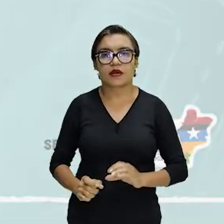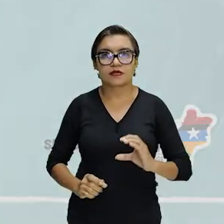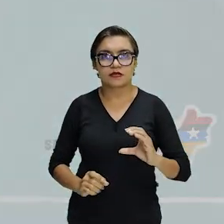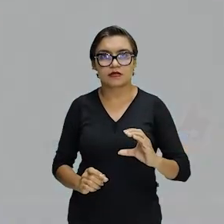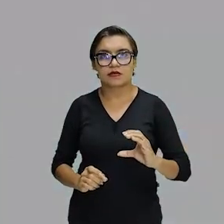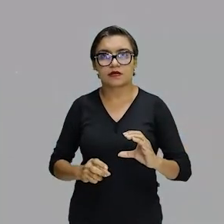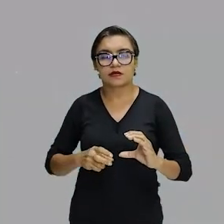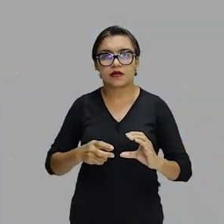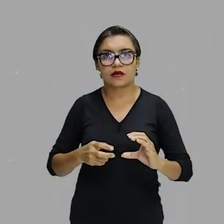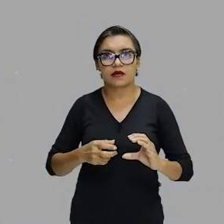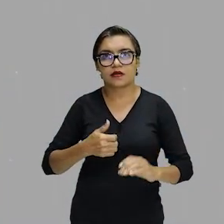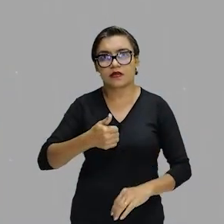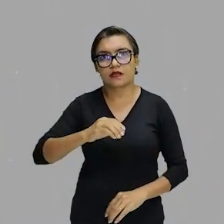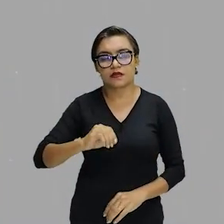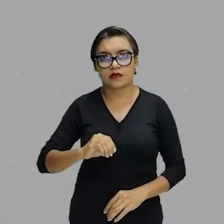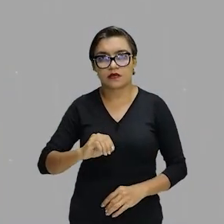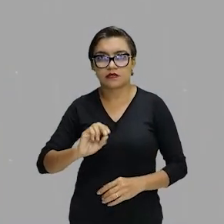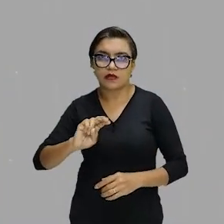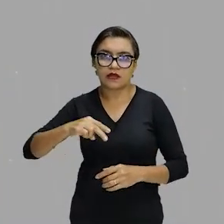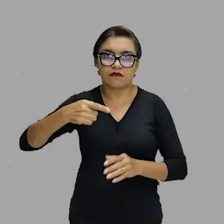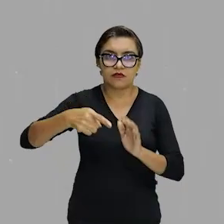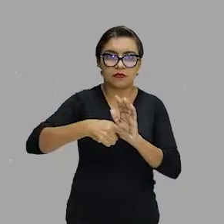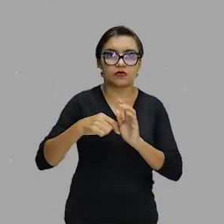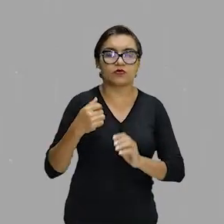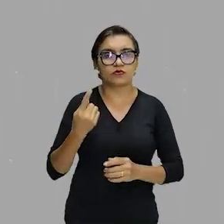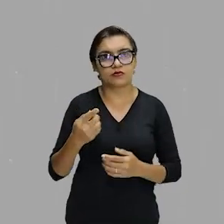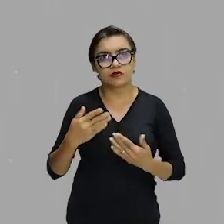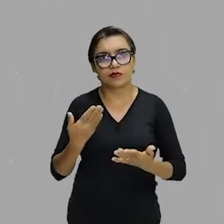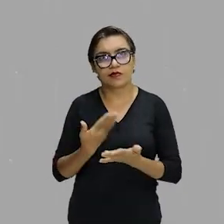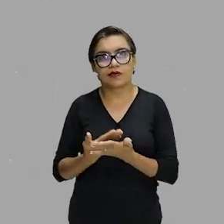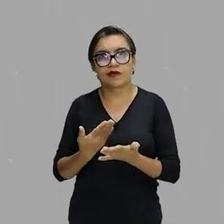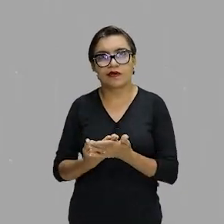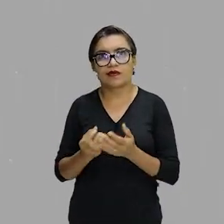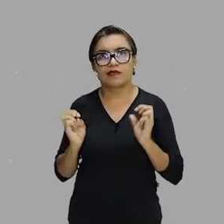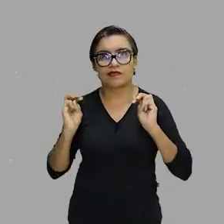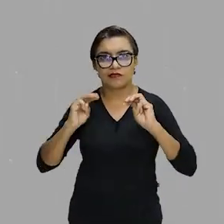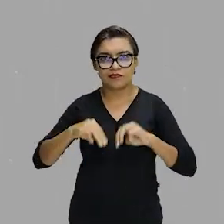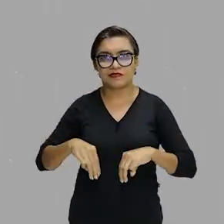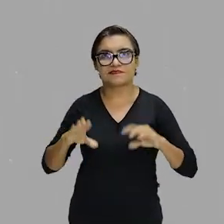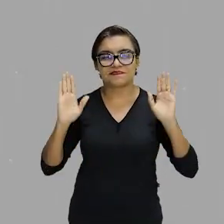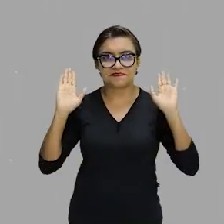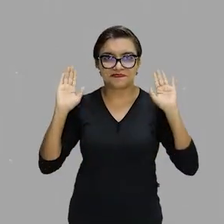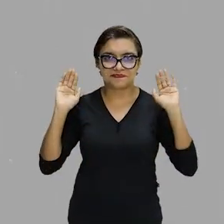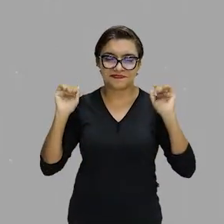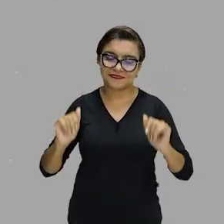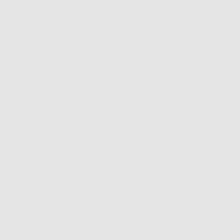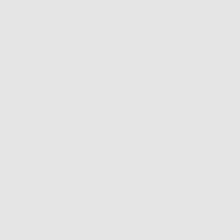como resposta o 10 a menos 1. E assim nós encerramos a nossa aula de hoje.